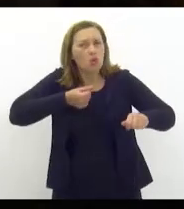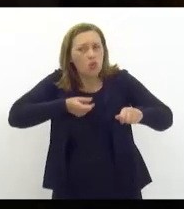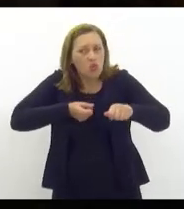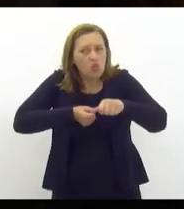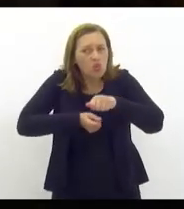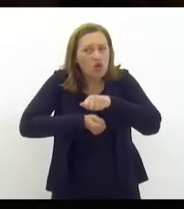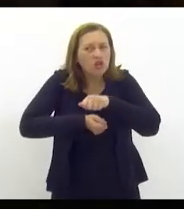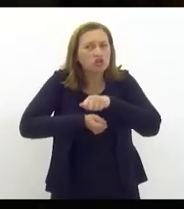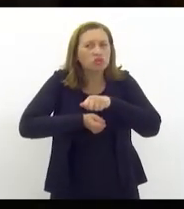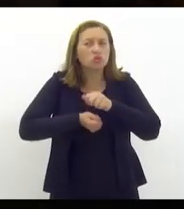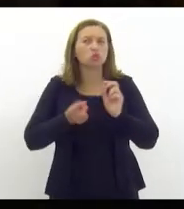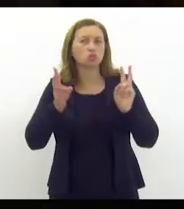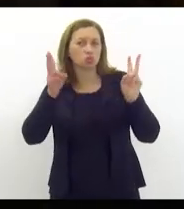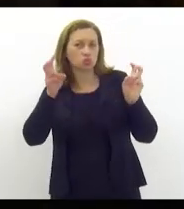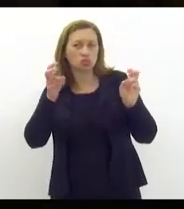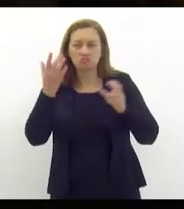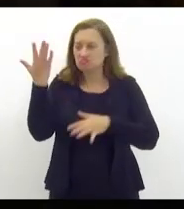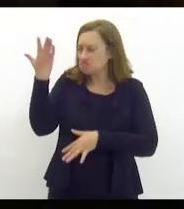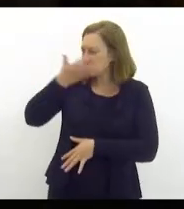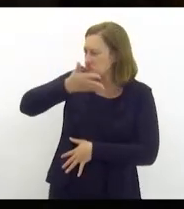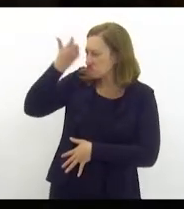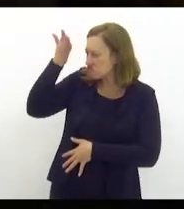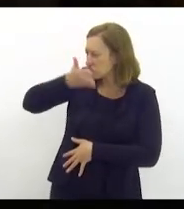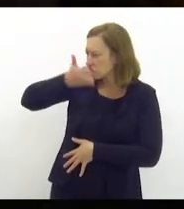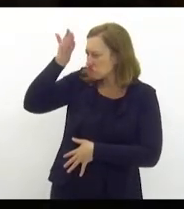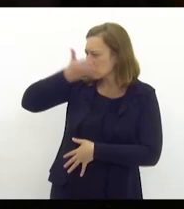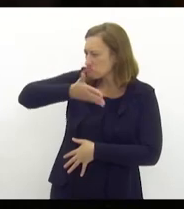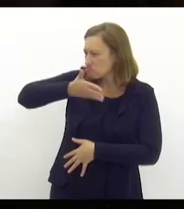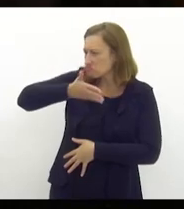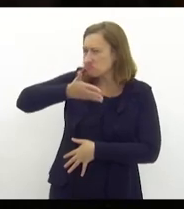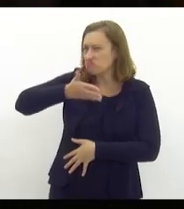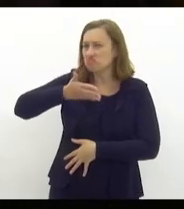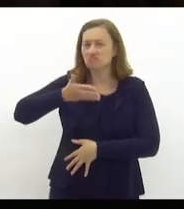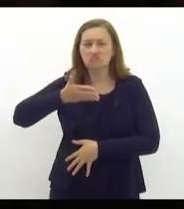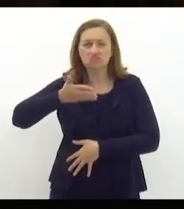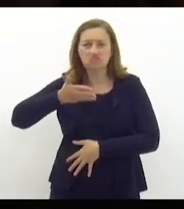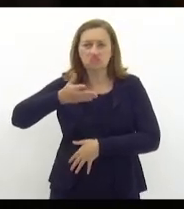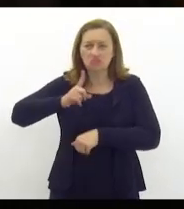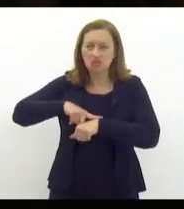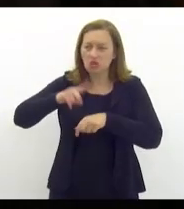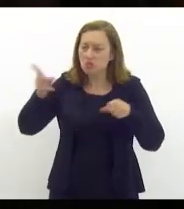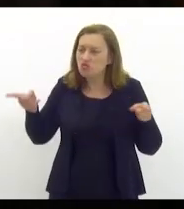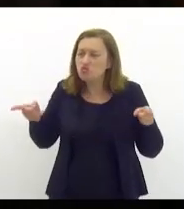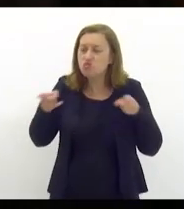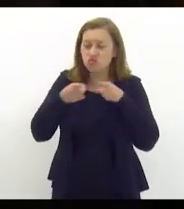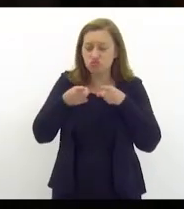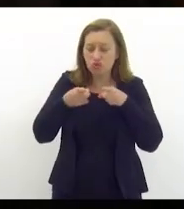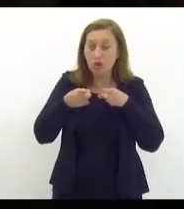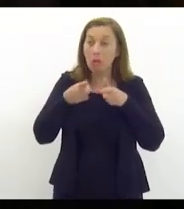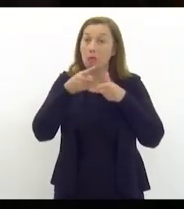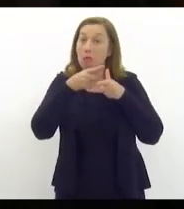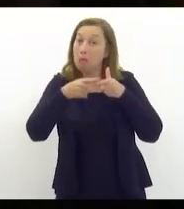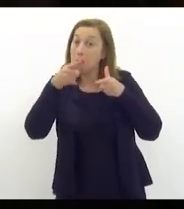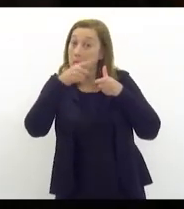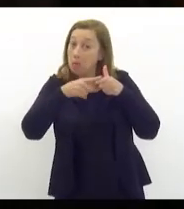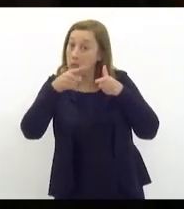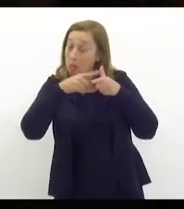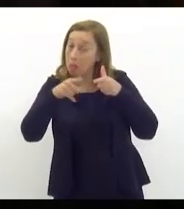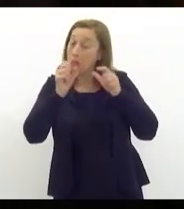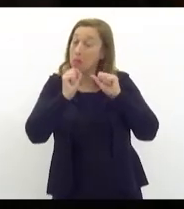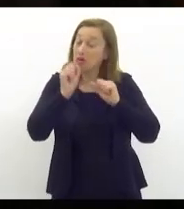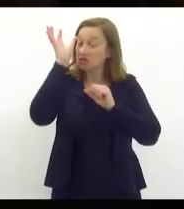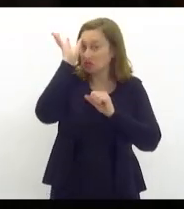investimentos, não vejo, num horizonte curto, como o problema poderá